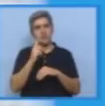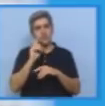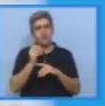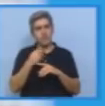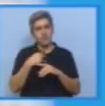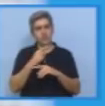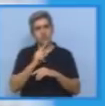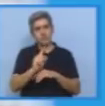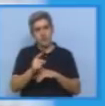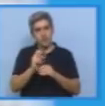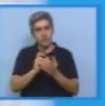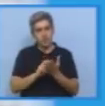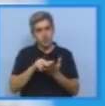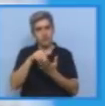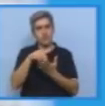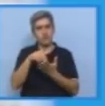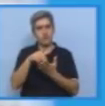te ordeno, levanta-te."